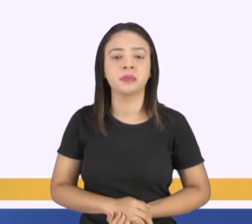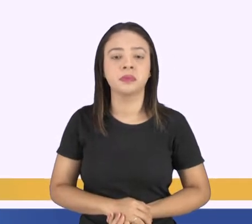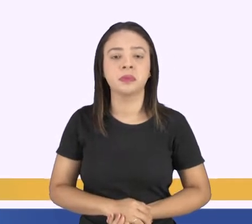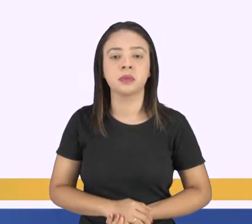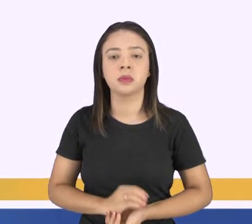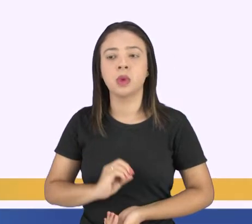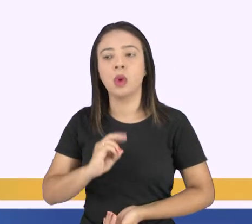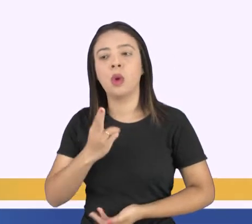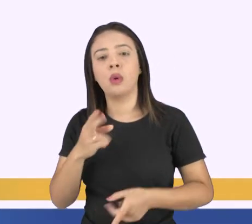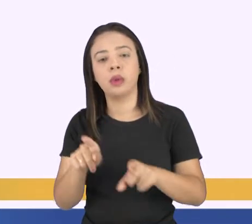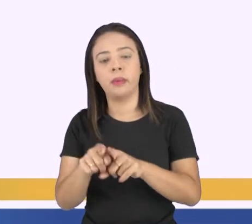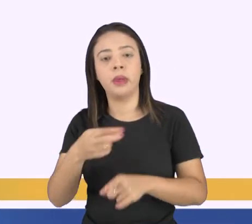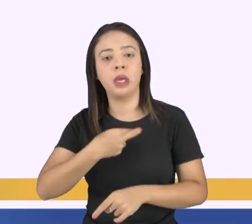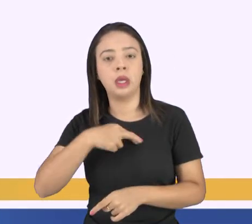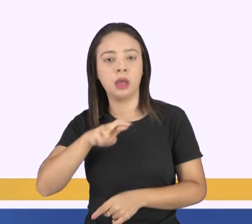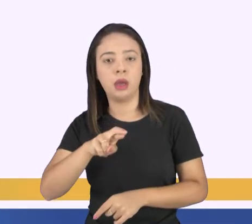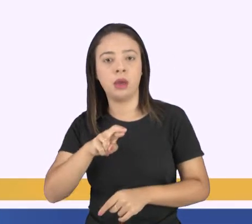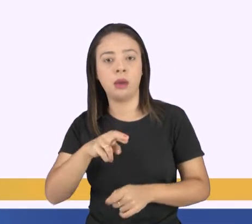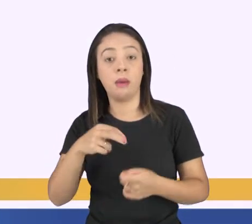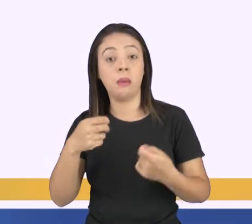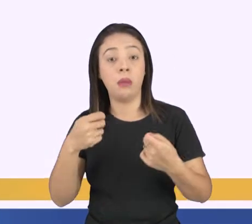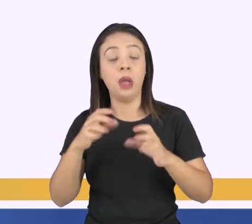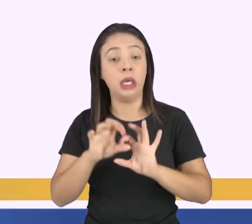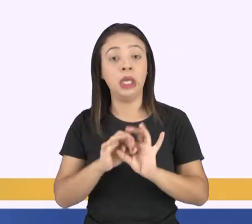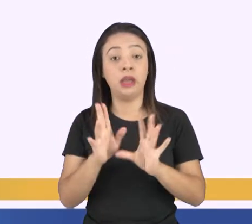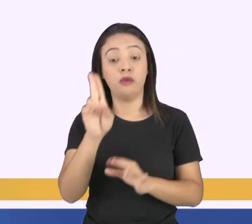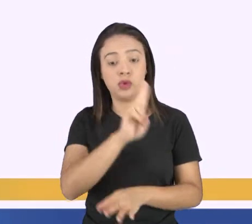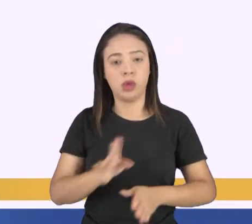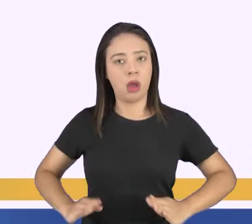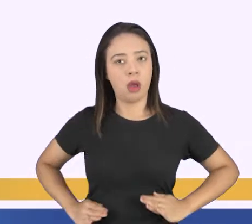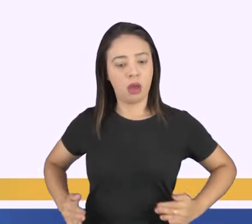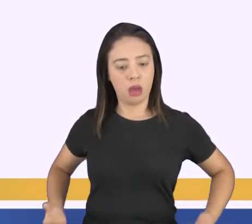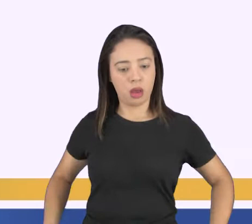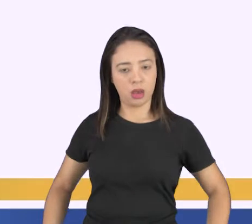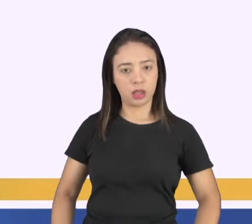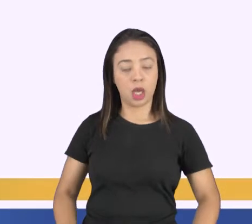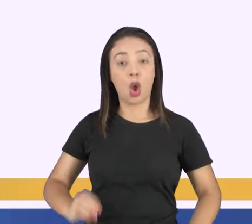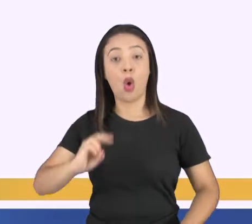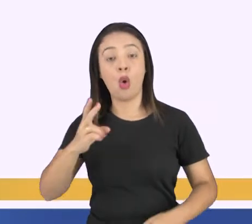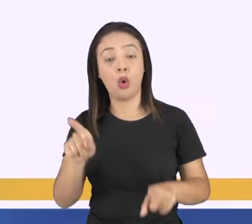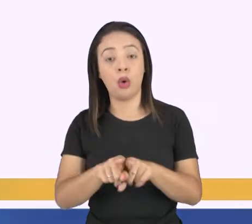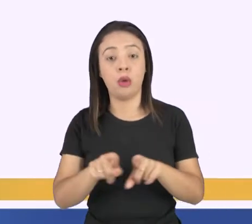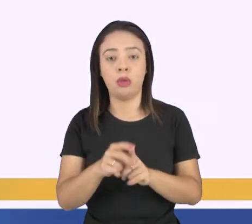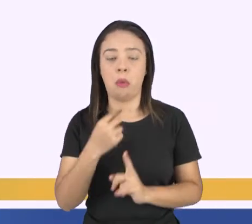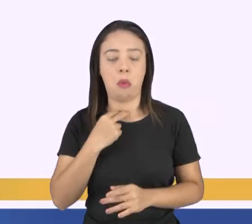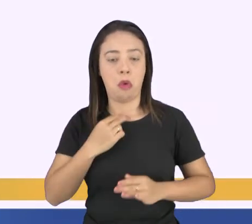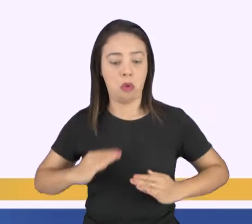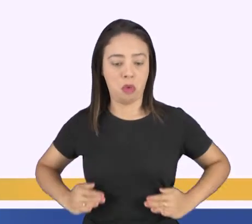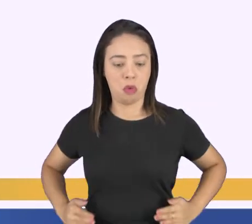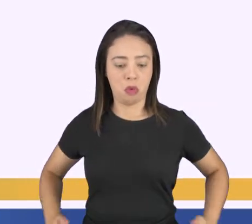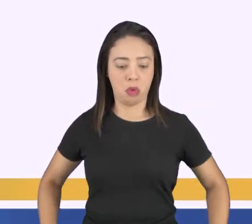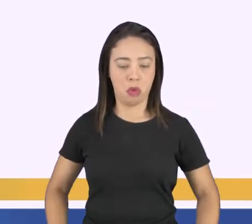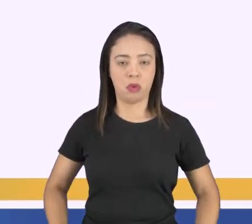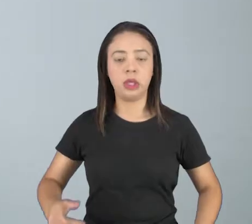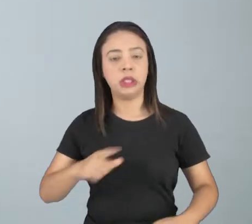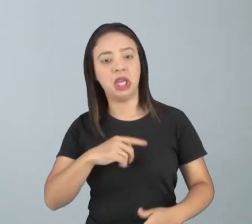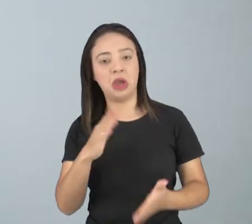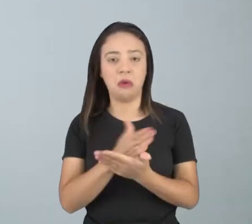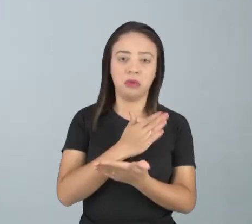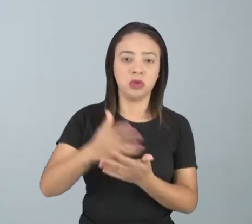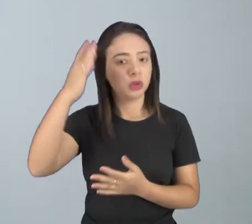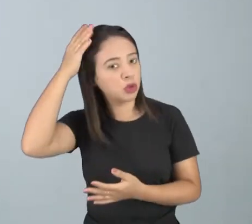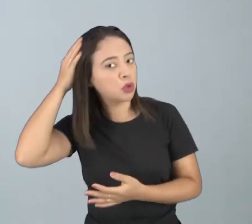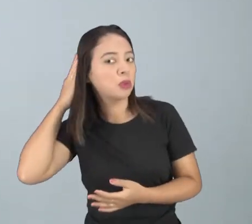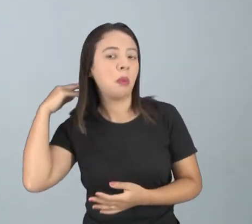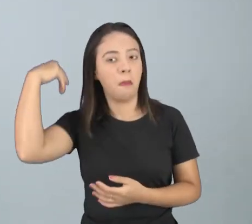religião permite uso de saia, outras não permite uso de saia, é a mulher, outras permitem pintar o cabelo, outras não